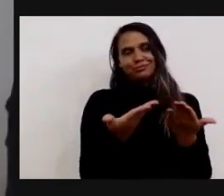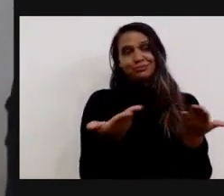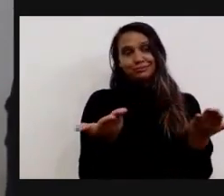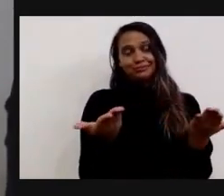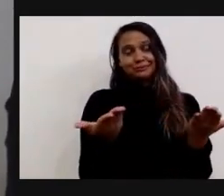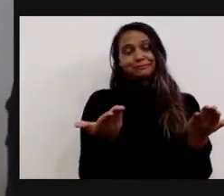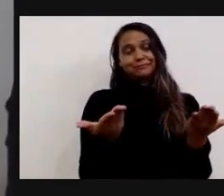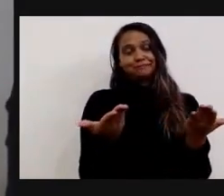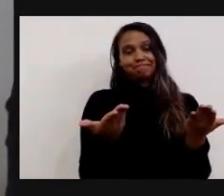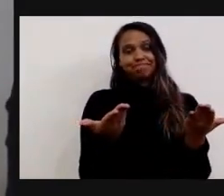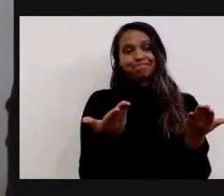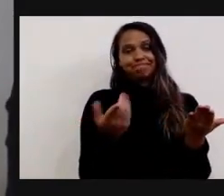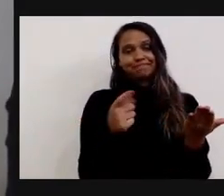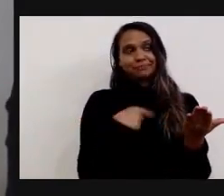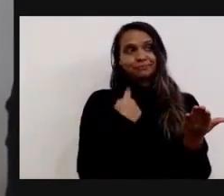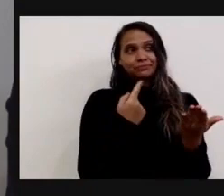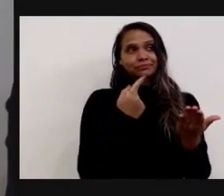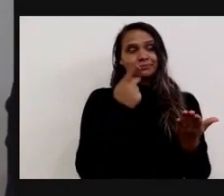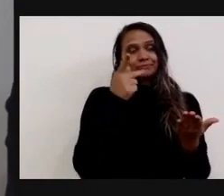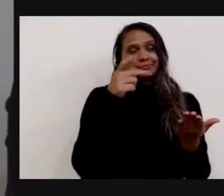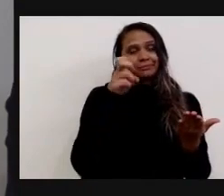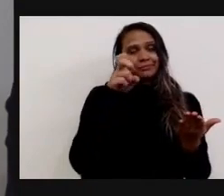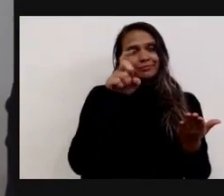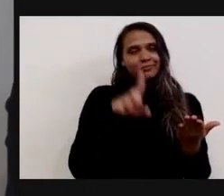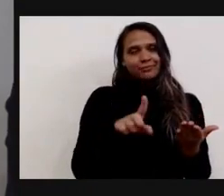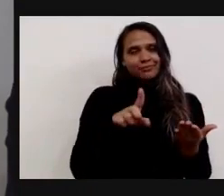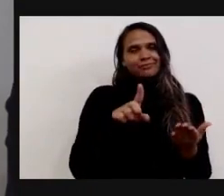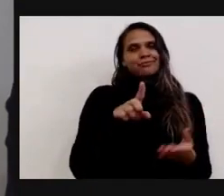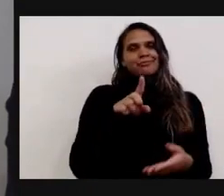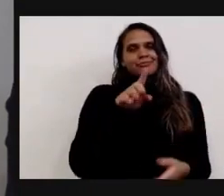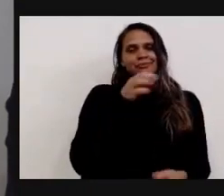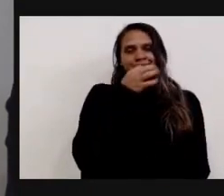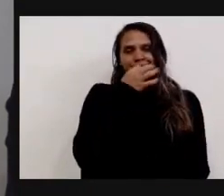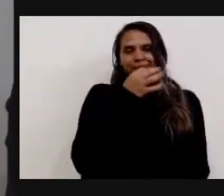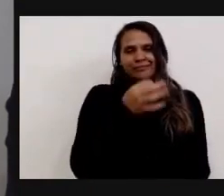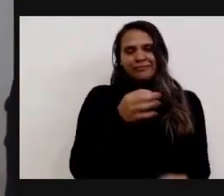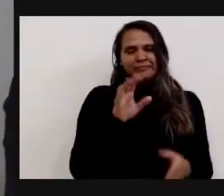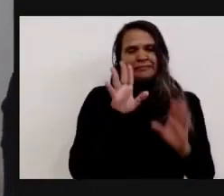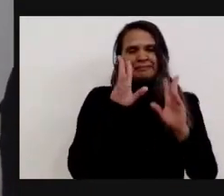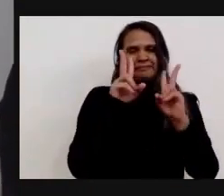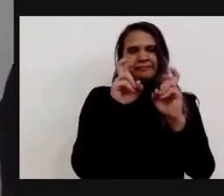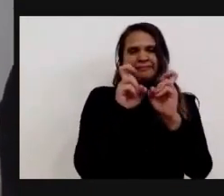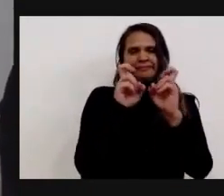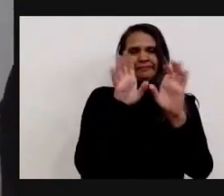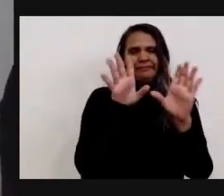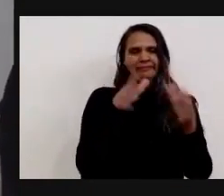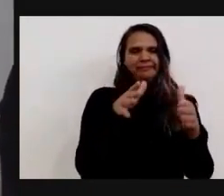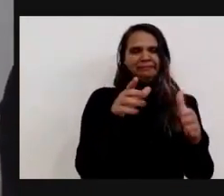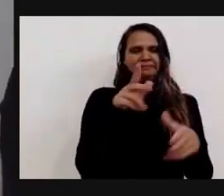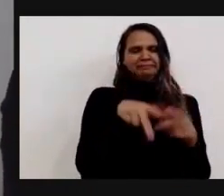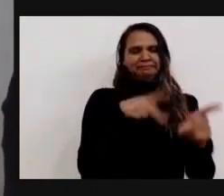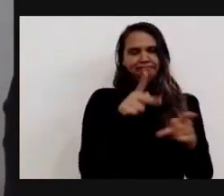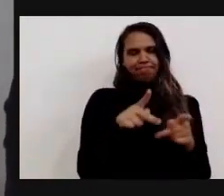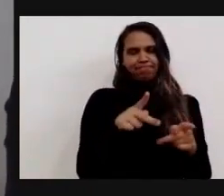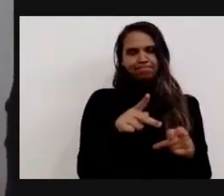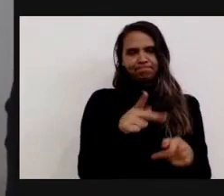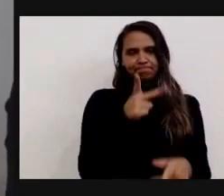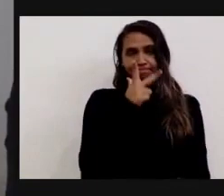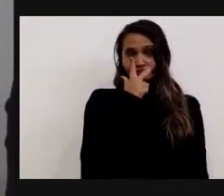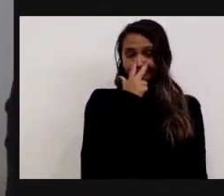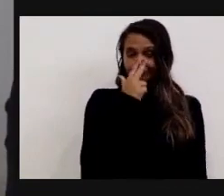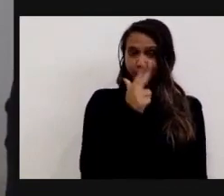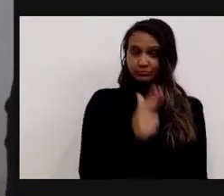preconceitos nas nossas preconcepções sobre aquela determinada população então eu acho legal fazer escutar